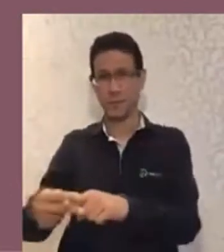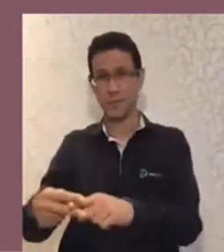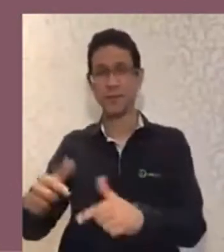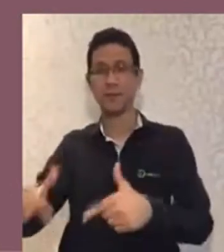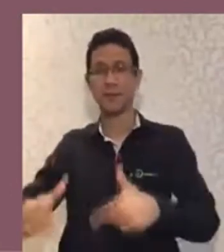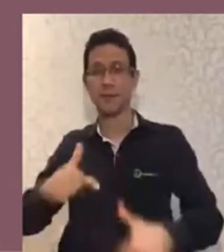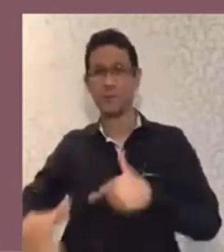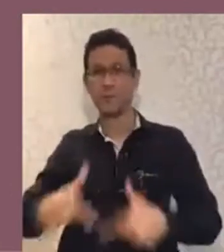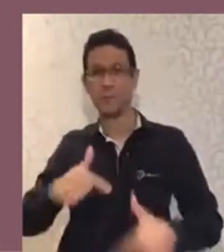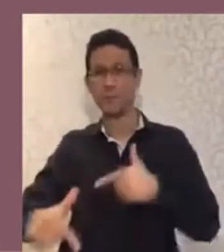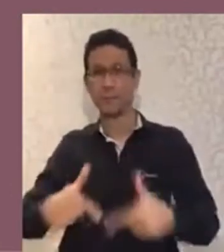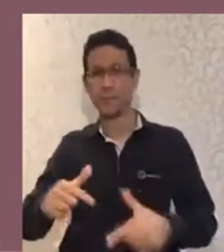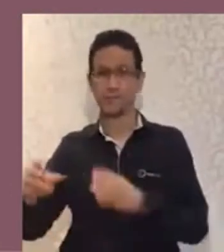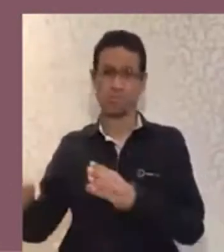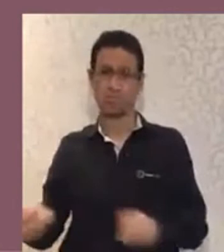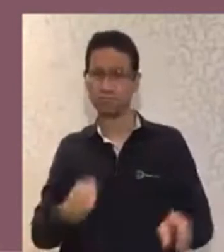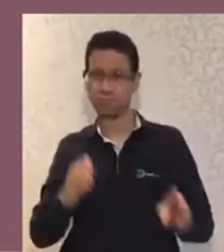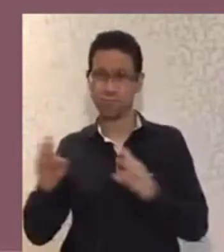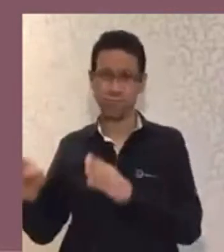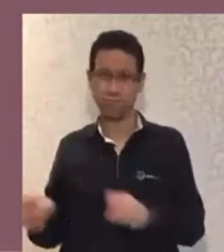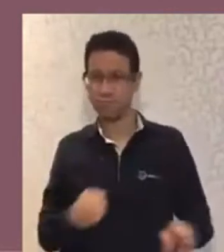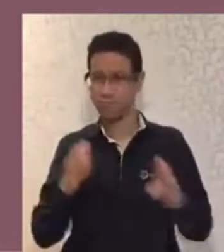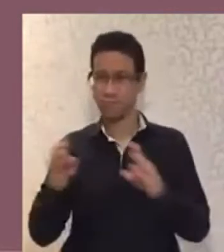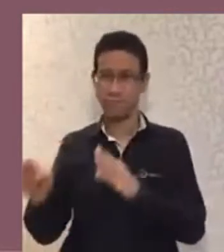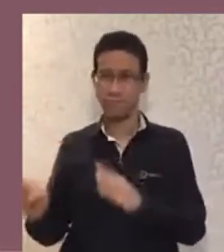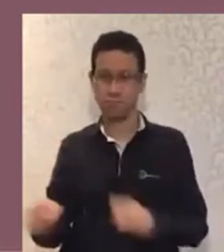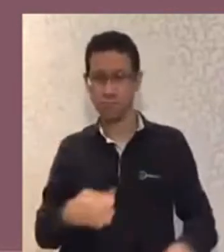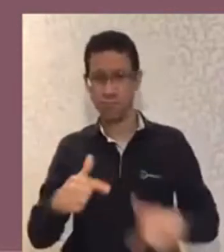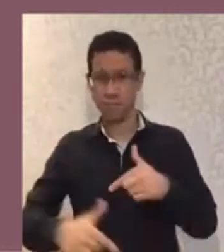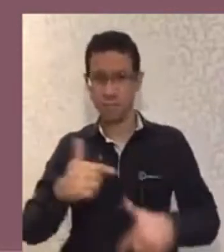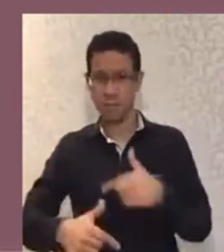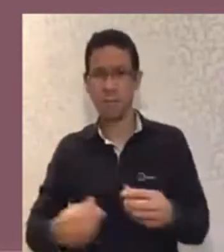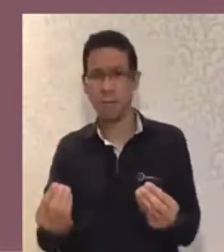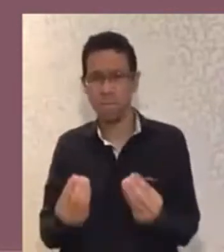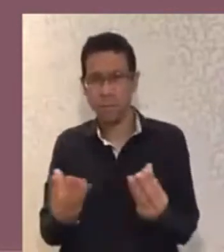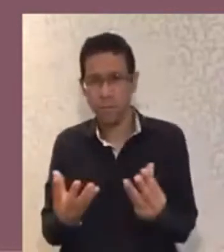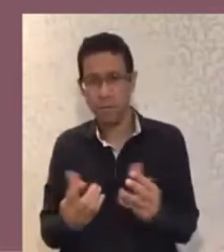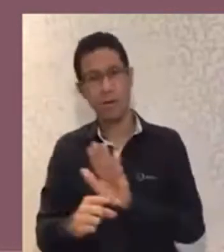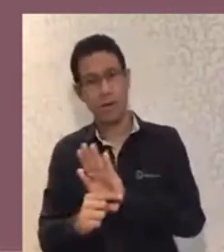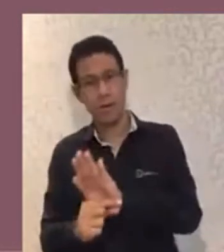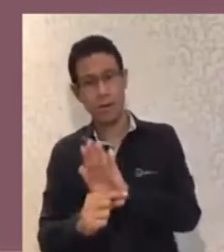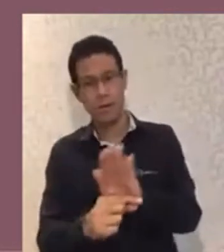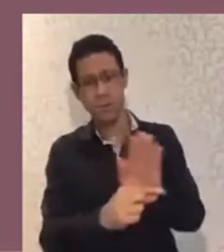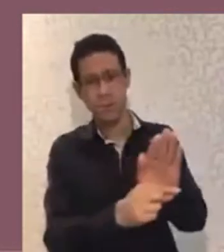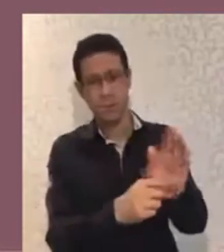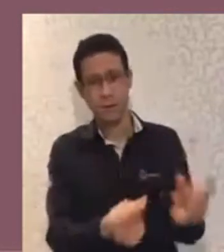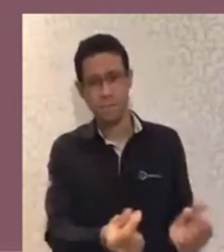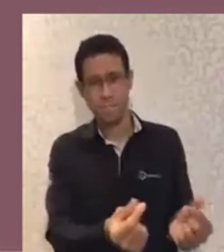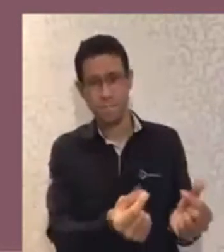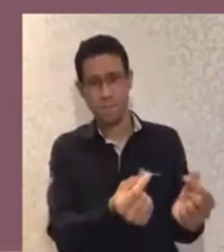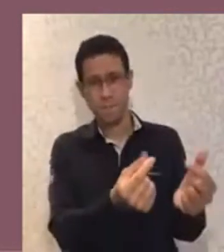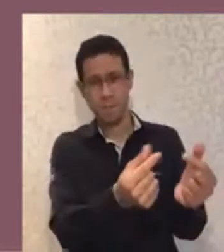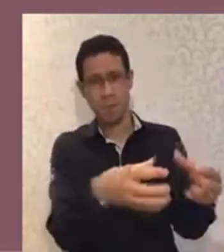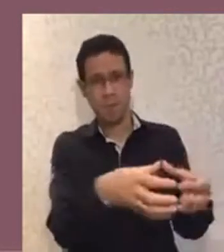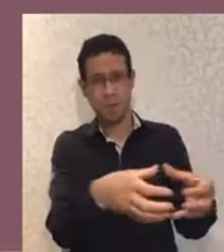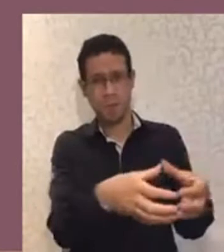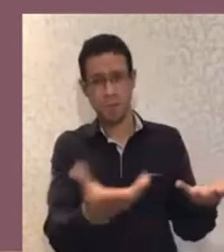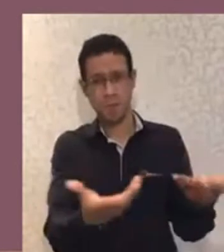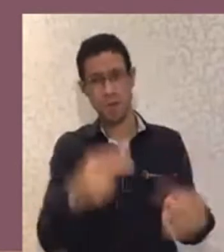que algumas pessoas, alguns grupos tivessem riqueza.